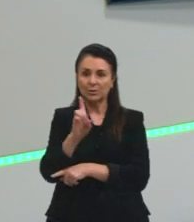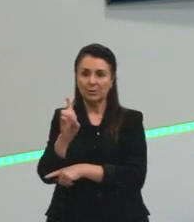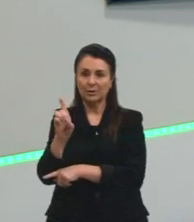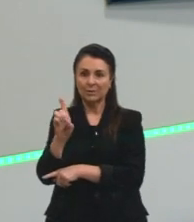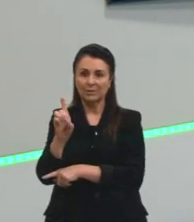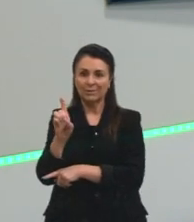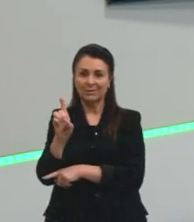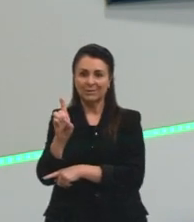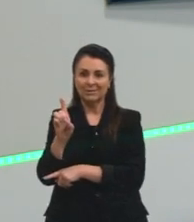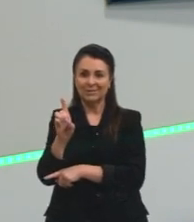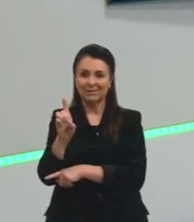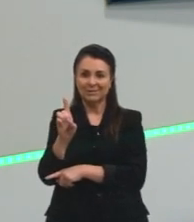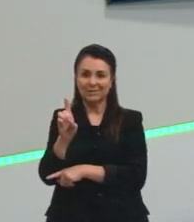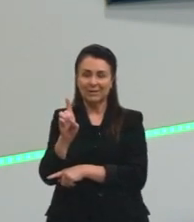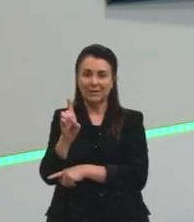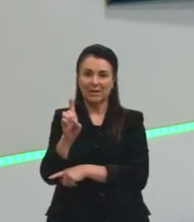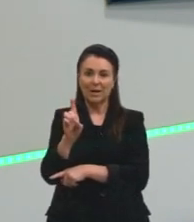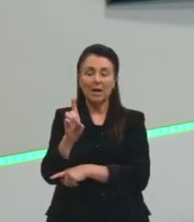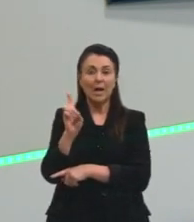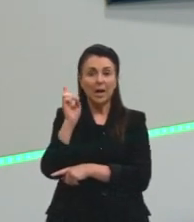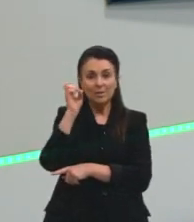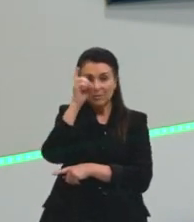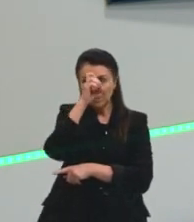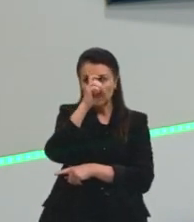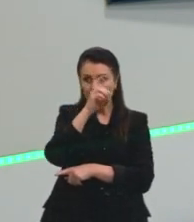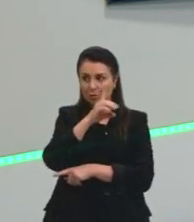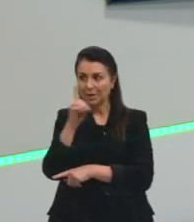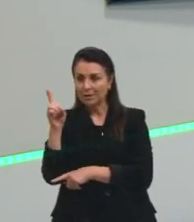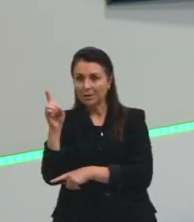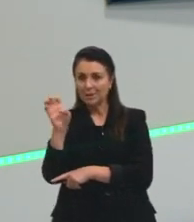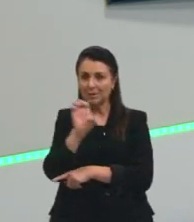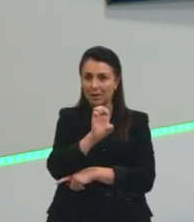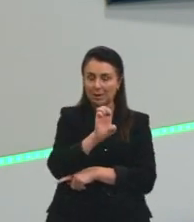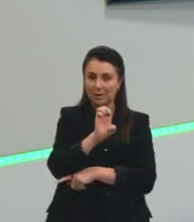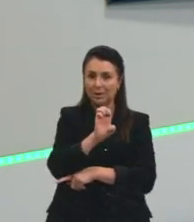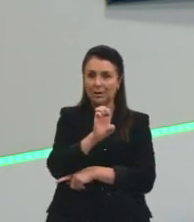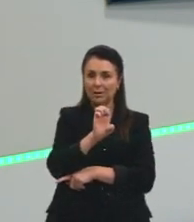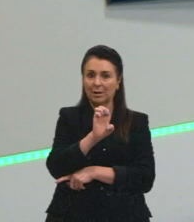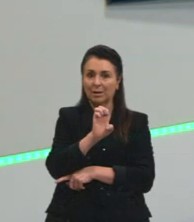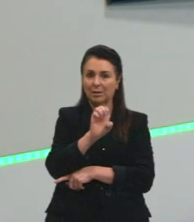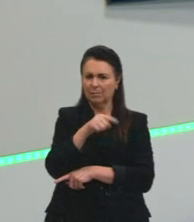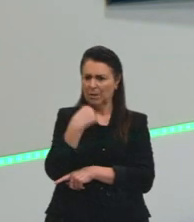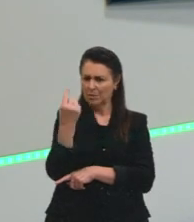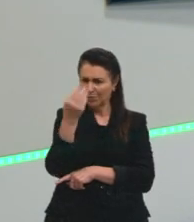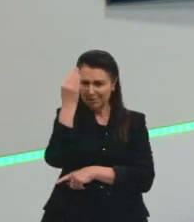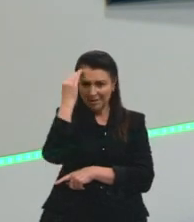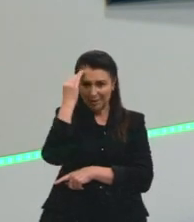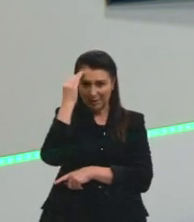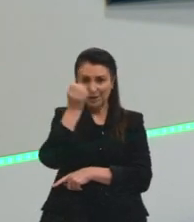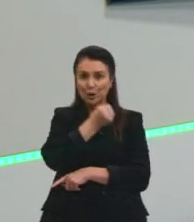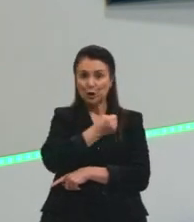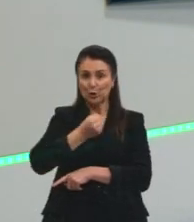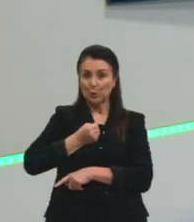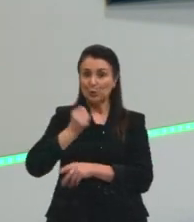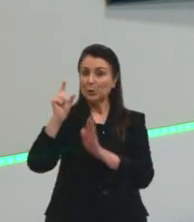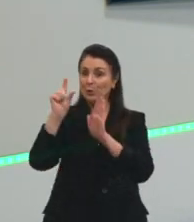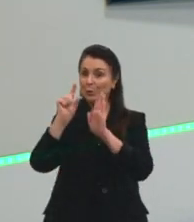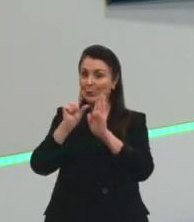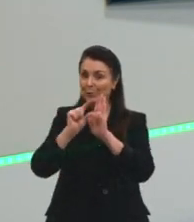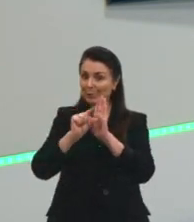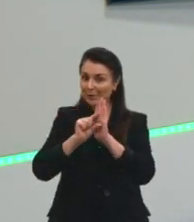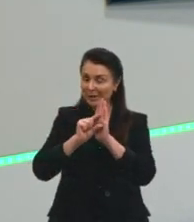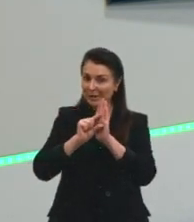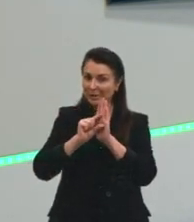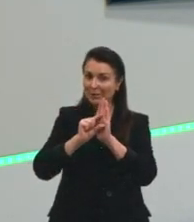difícil a gente decorar isso assim não dá para direita para esquerda tá a gente já sabe então que o número pequeno a gente tem que apresentar